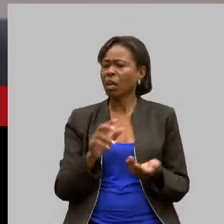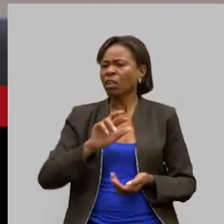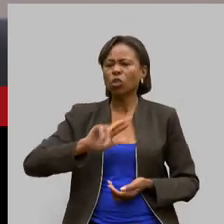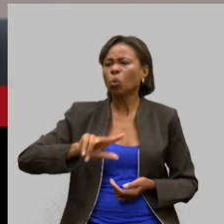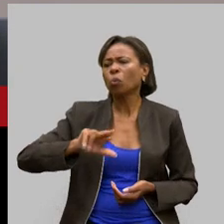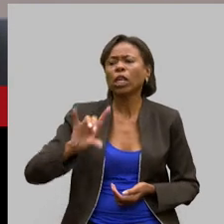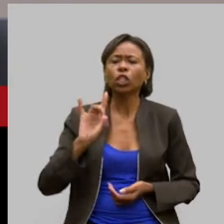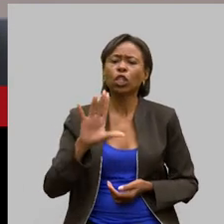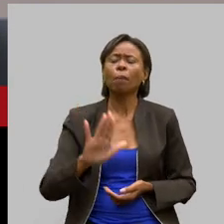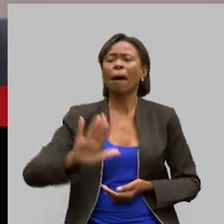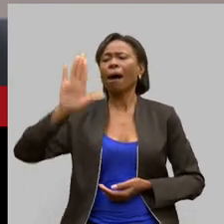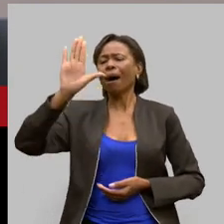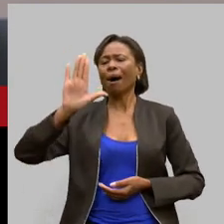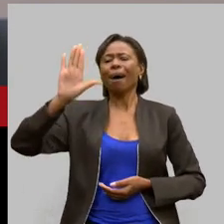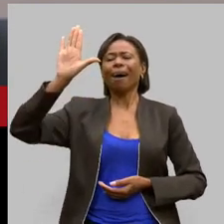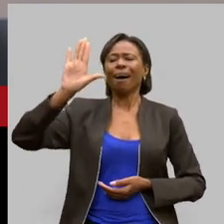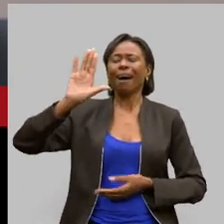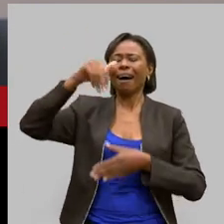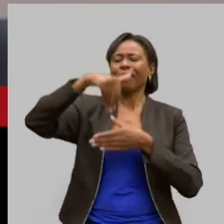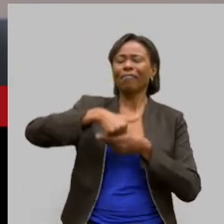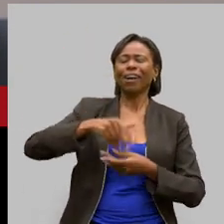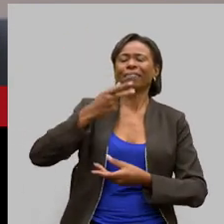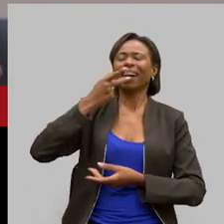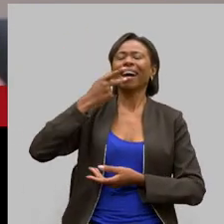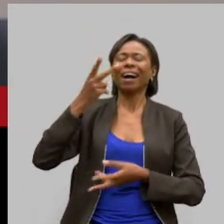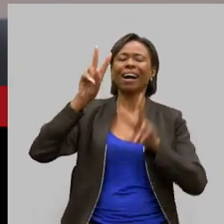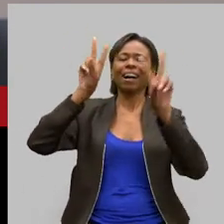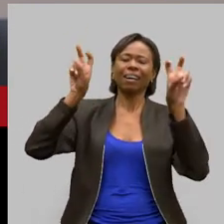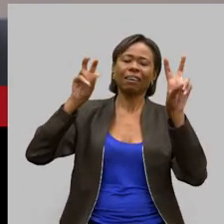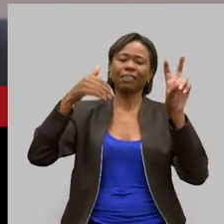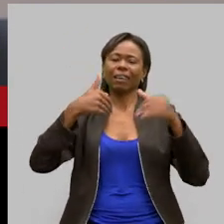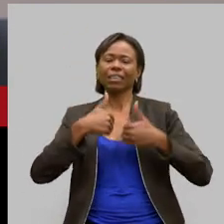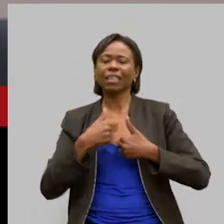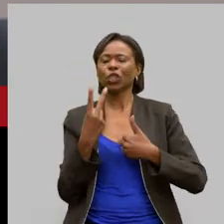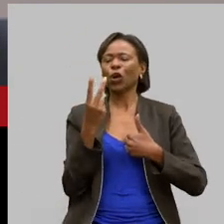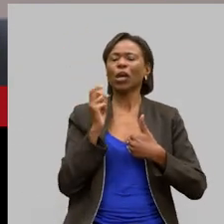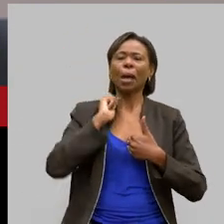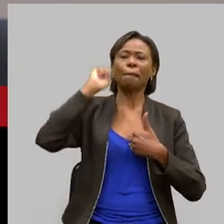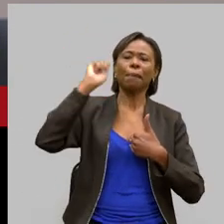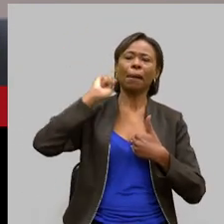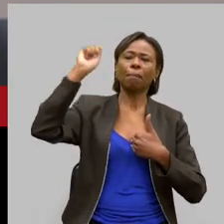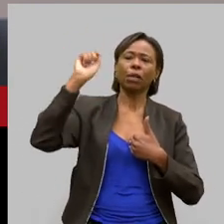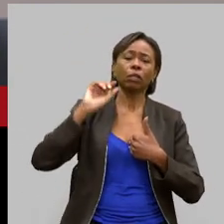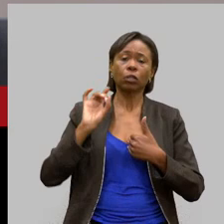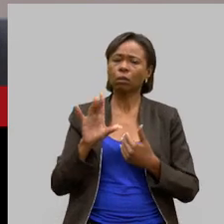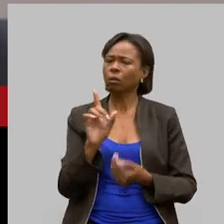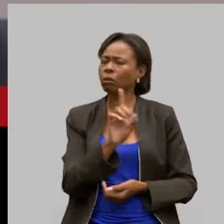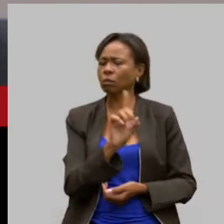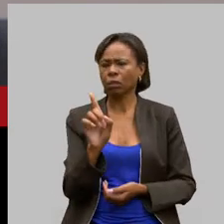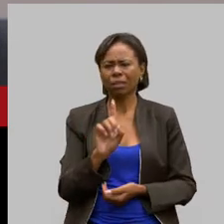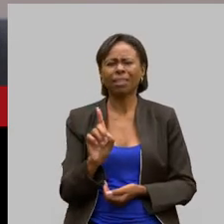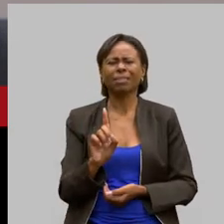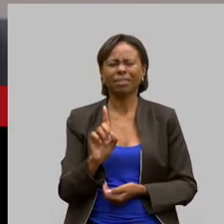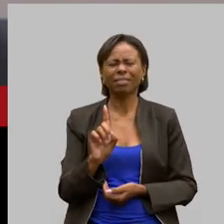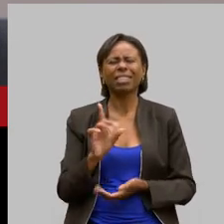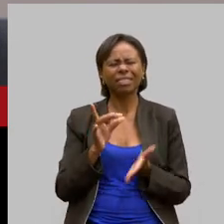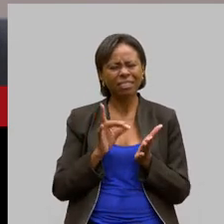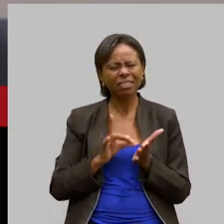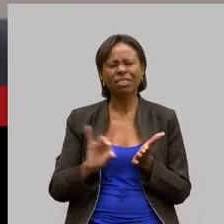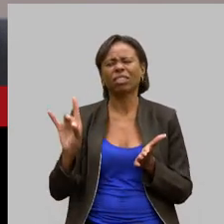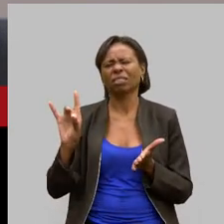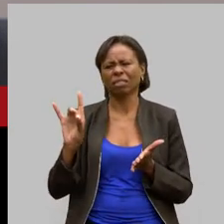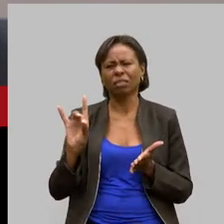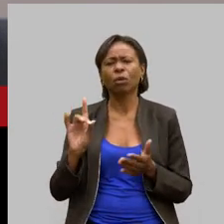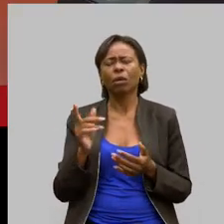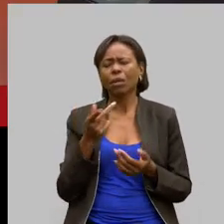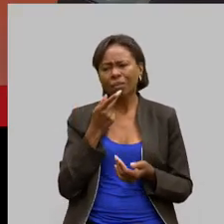para ter voto e simplesmente só no dia do de Abril é uma indignação que que a gente infelizmente tem que falar Cristiano que isso